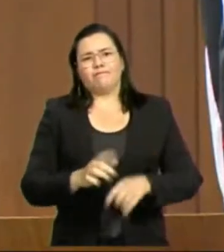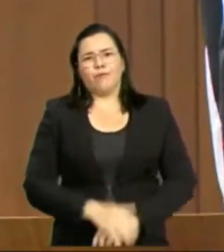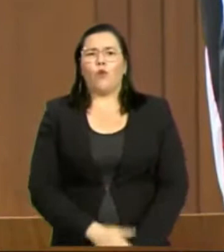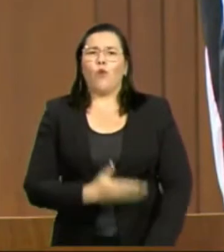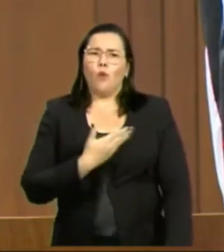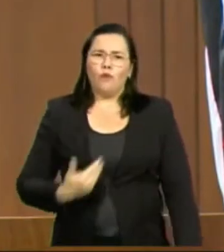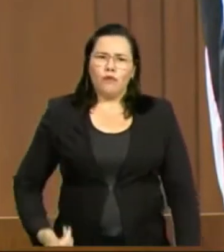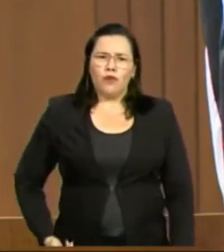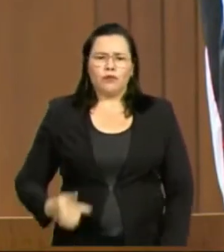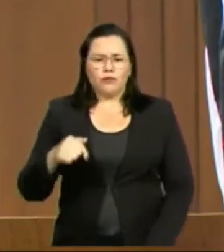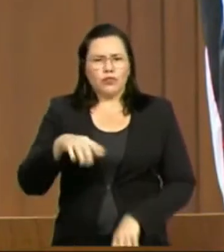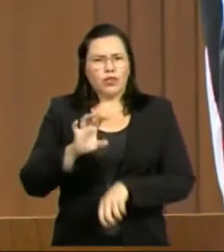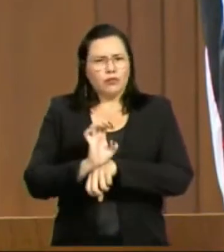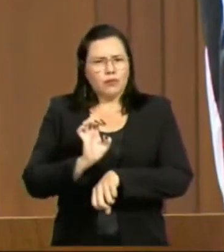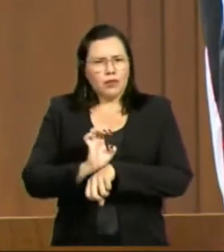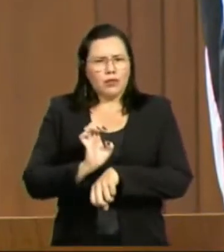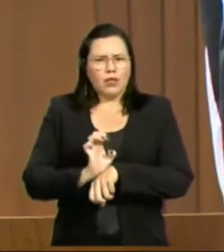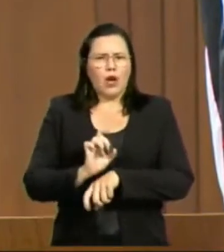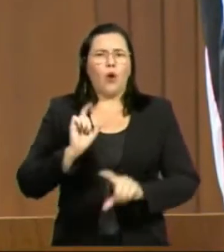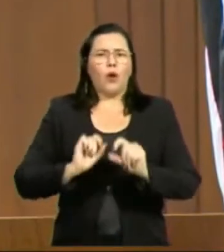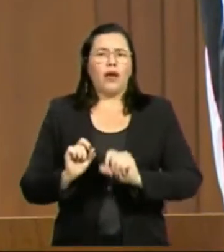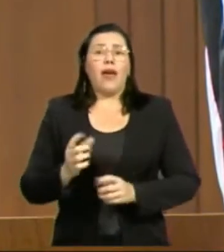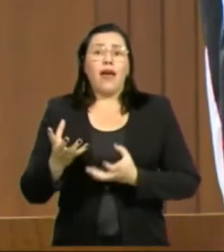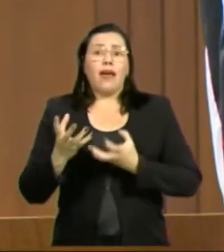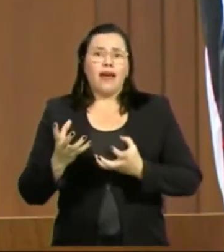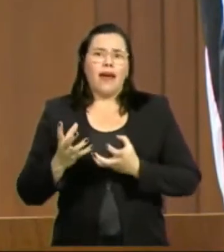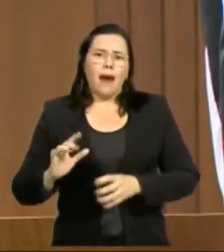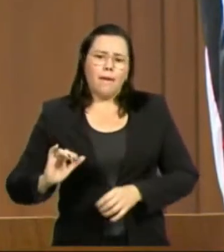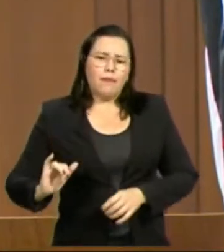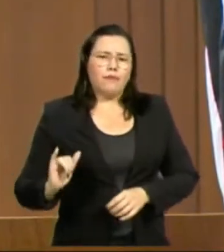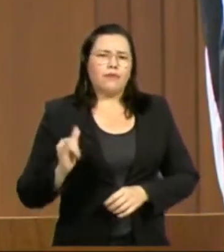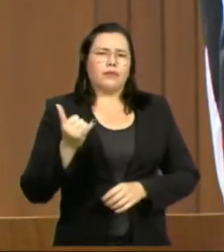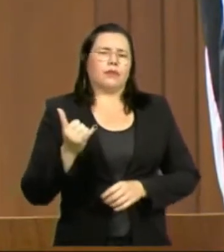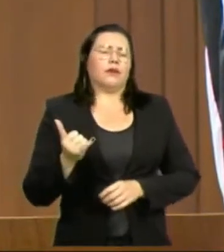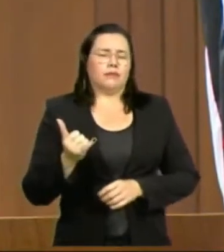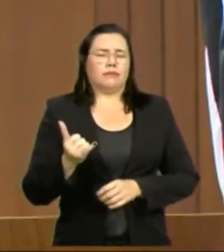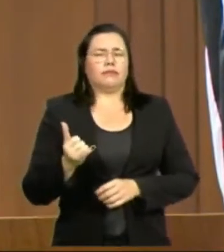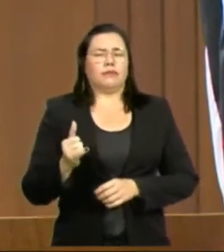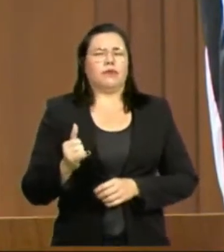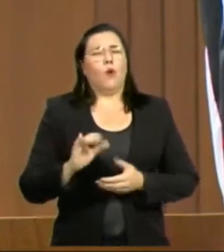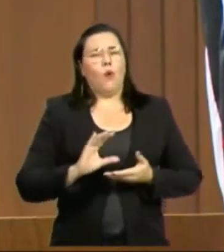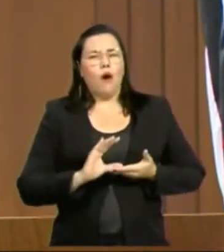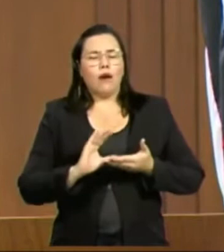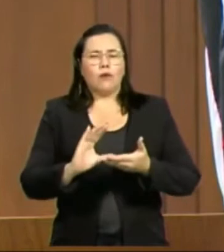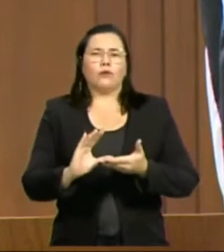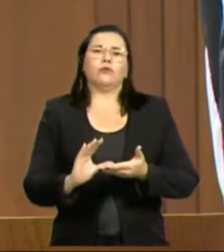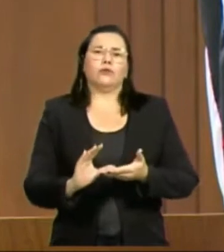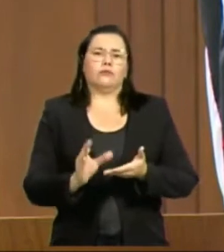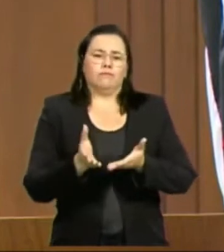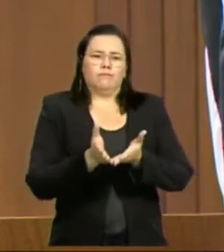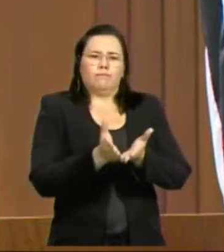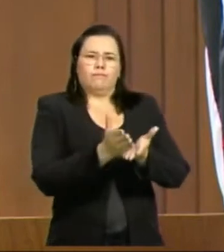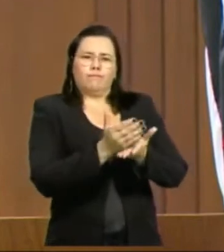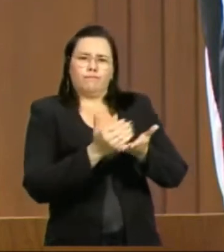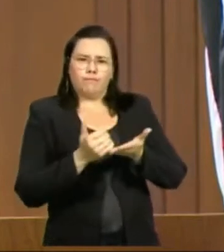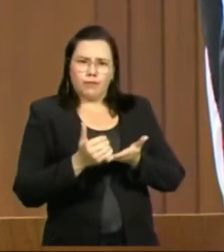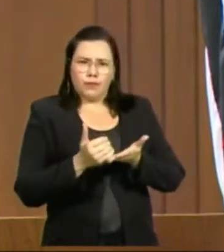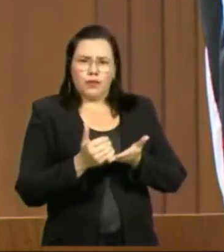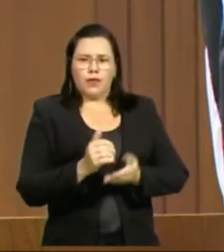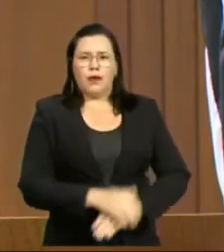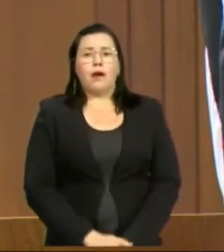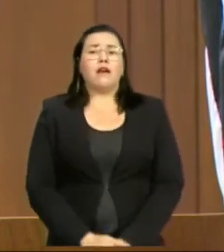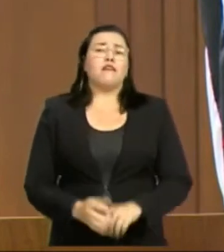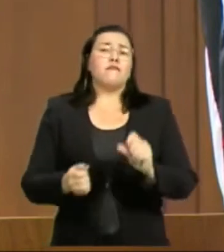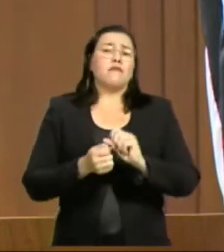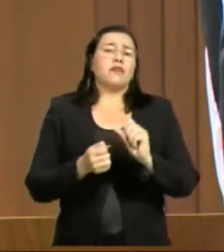do Estado quer retirar parte desse recurso e principalmente retirar o recurso de investimentos para